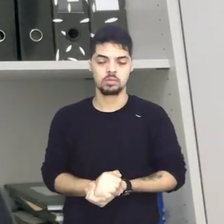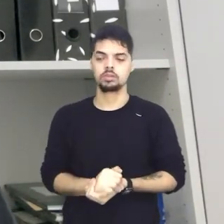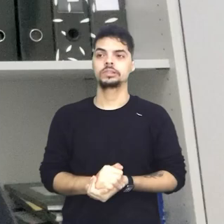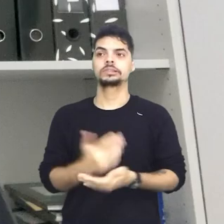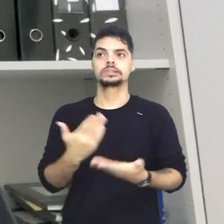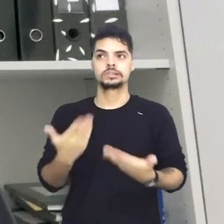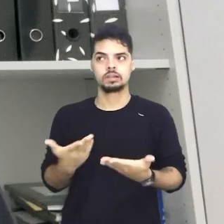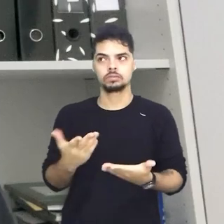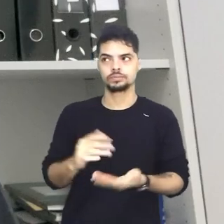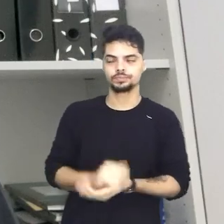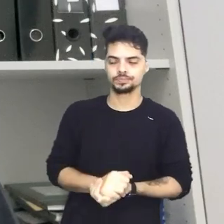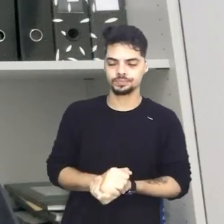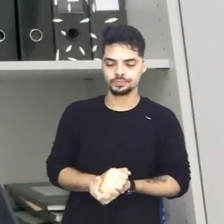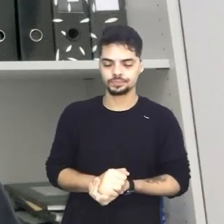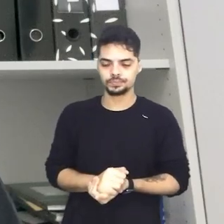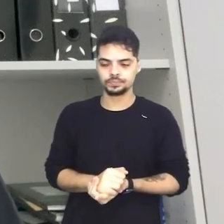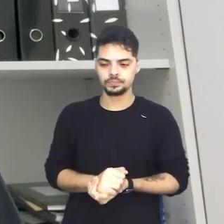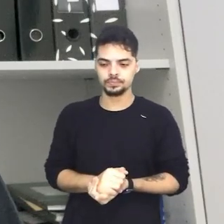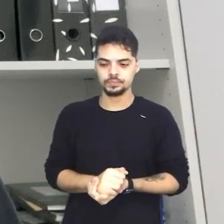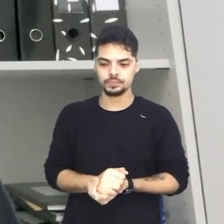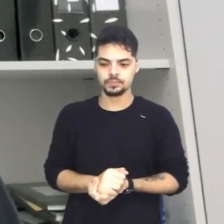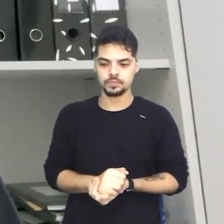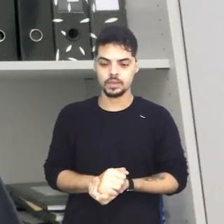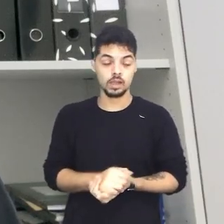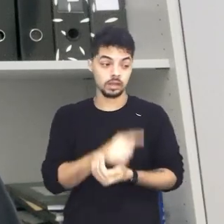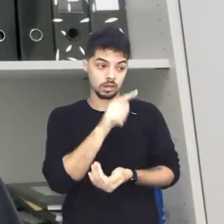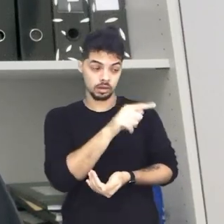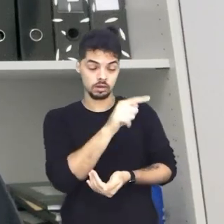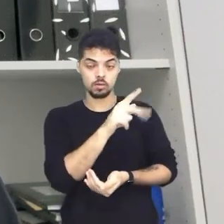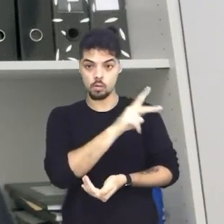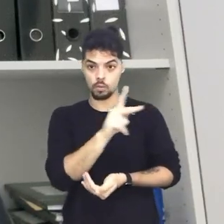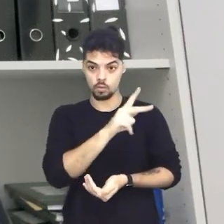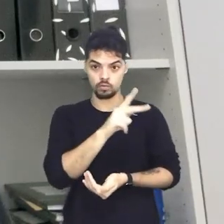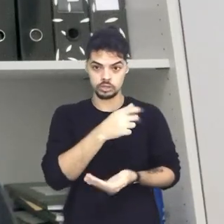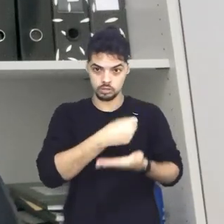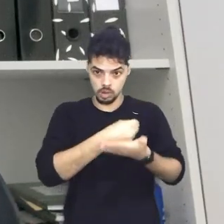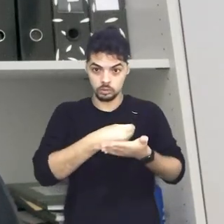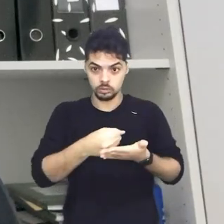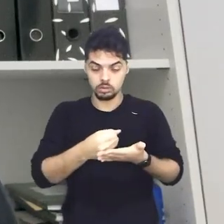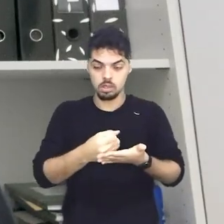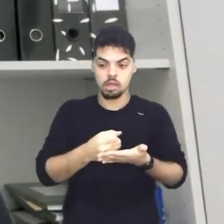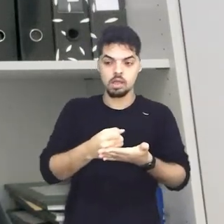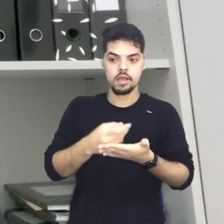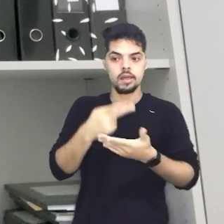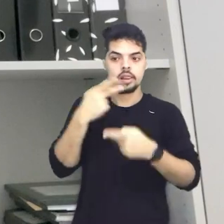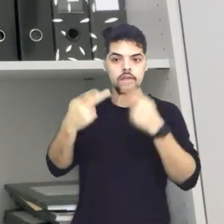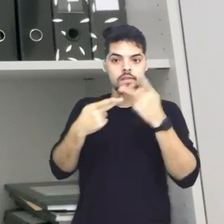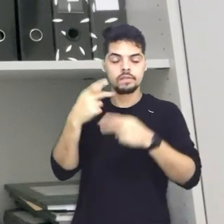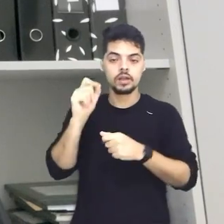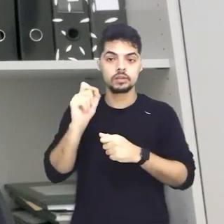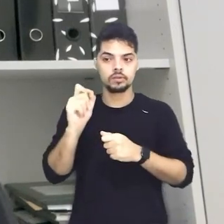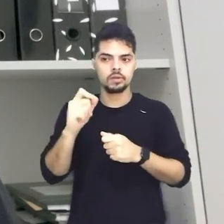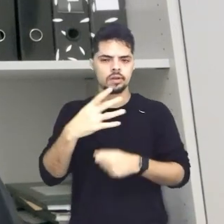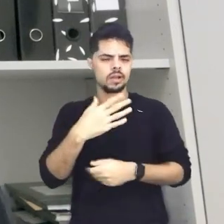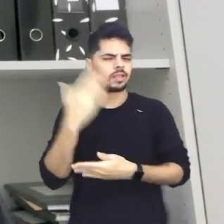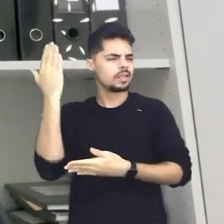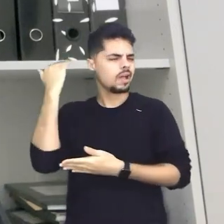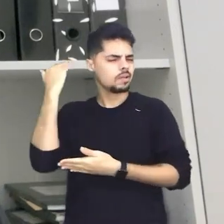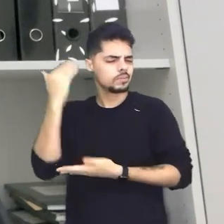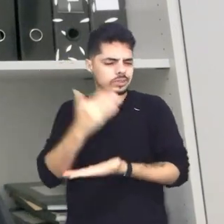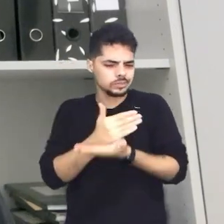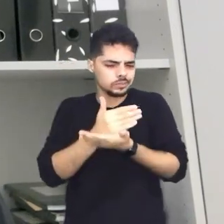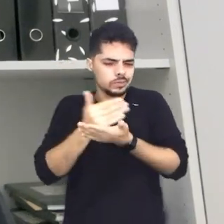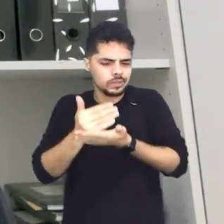quer seja na colônia, no império ou até mesmo na república. De acordo com o professor Petrônio